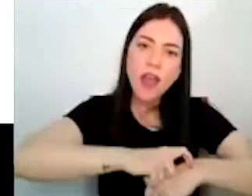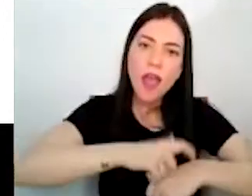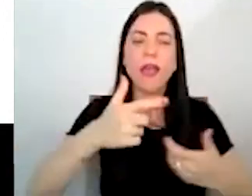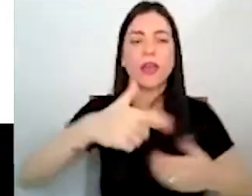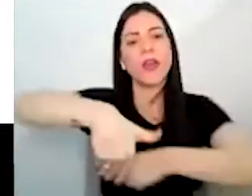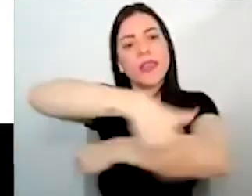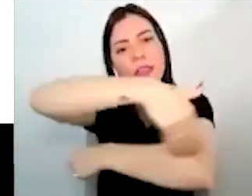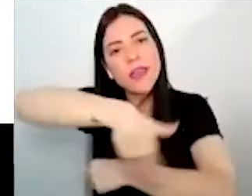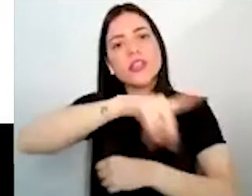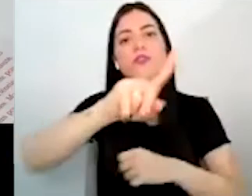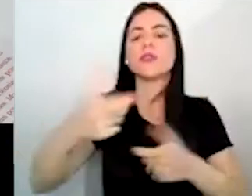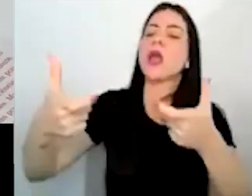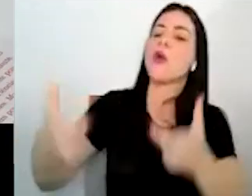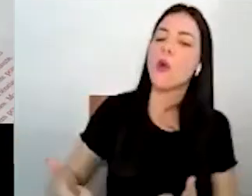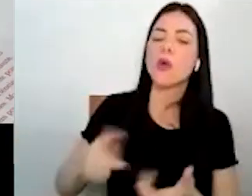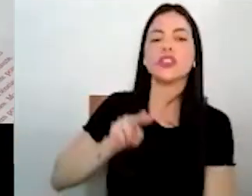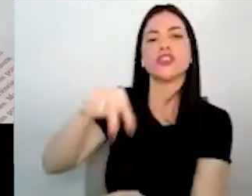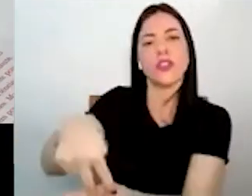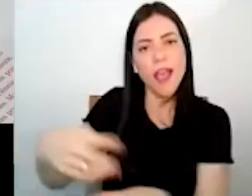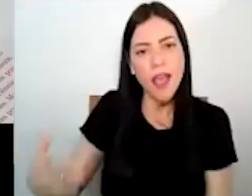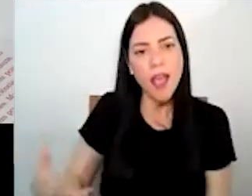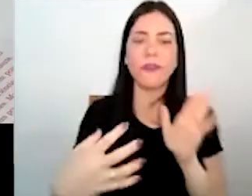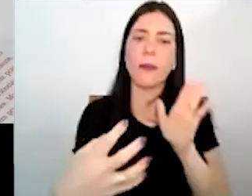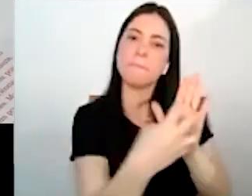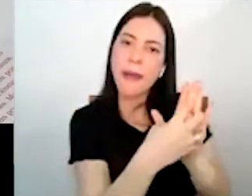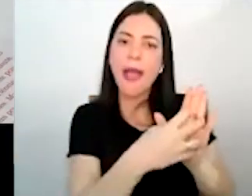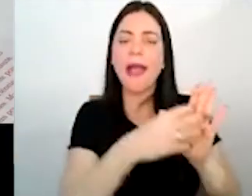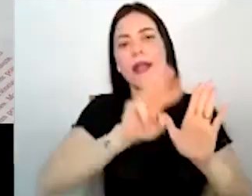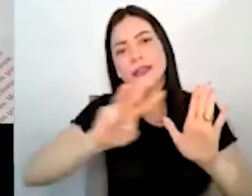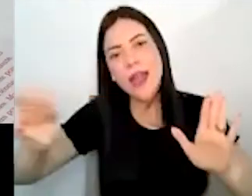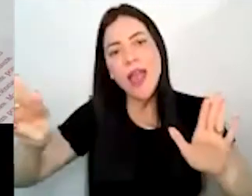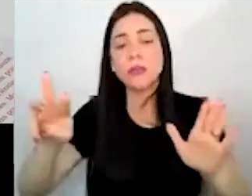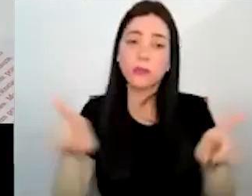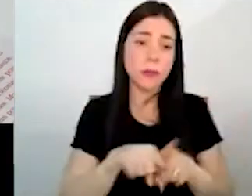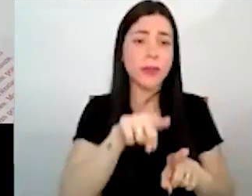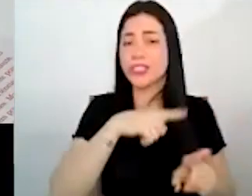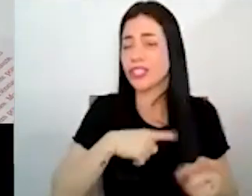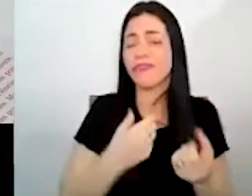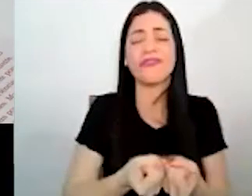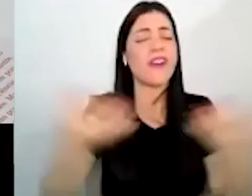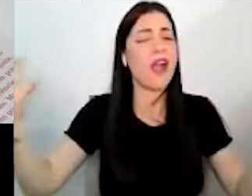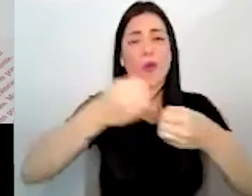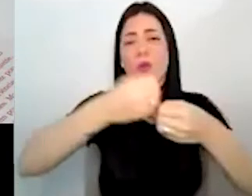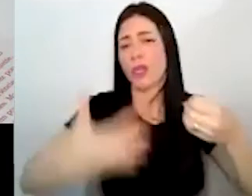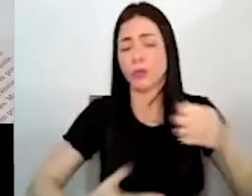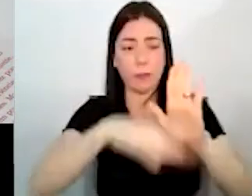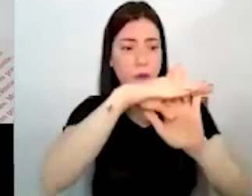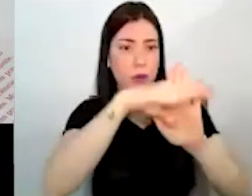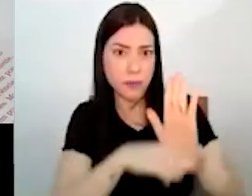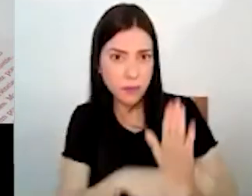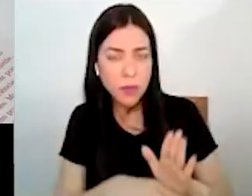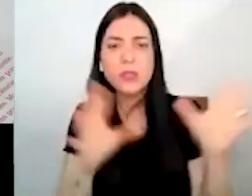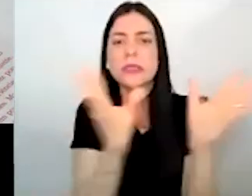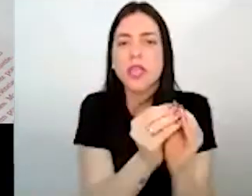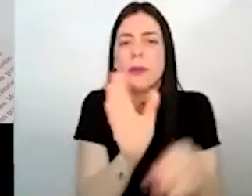você chegava, site, as marcas. E do outro lado, a gente tinha esse monte de conteúdos, que eram a programação com a sinopse dos filmes e os